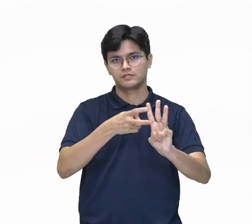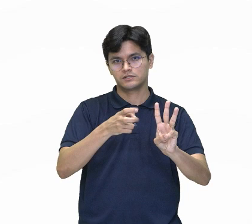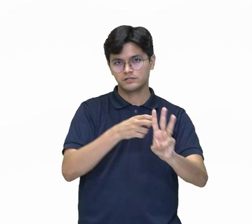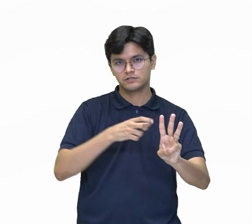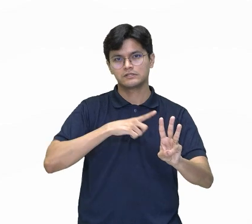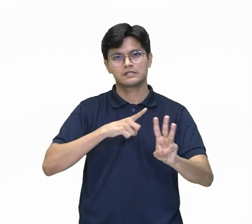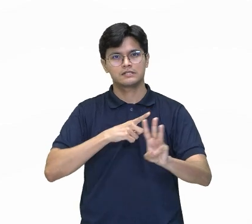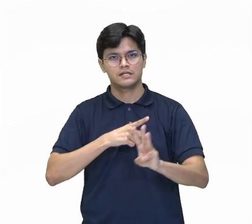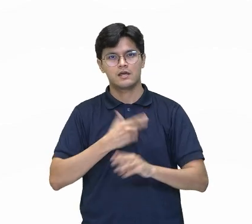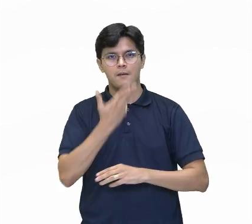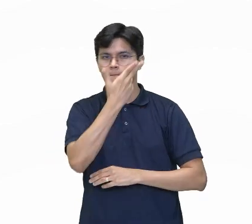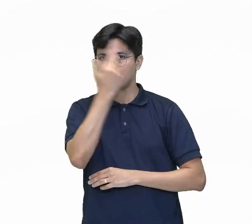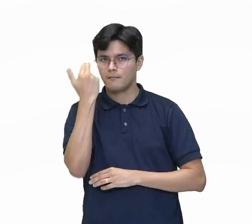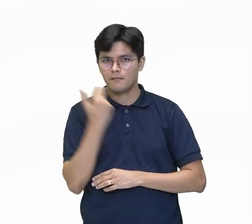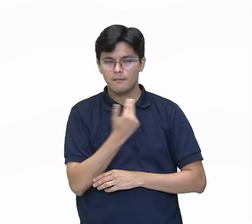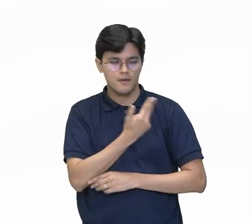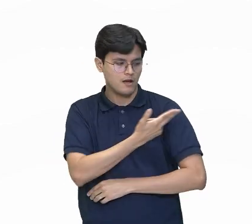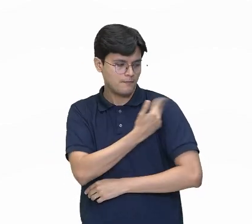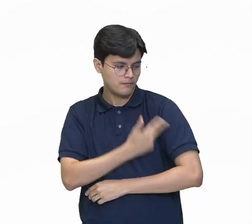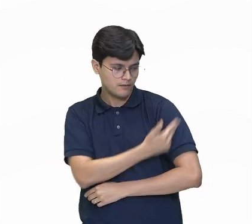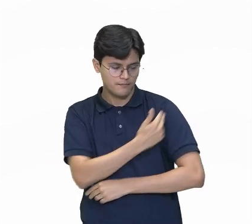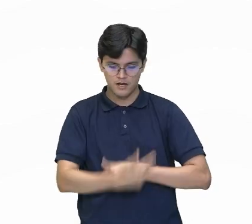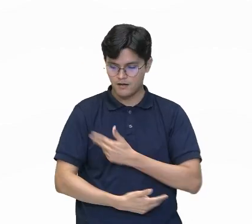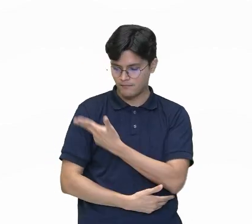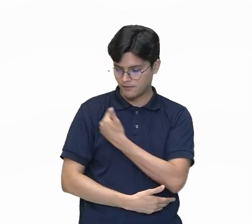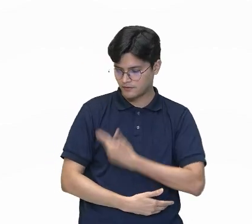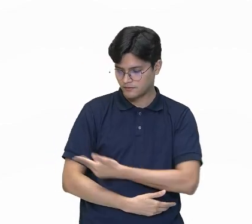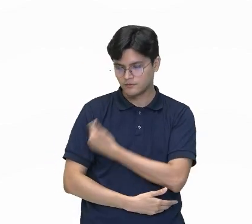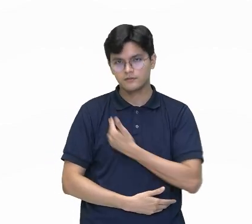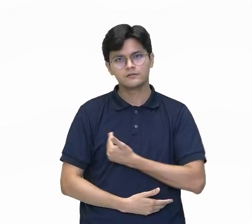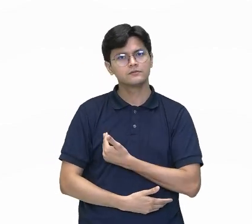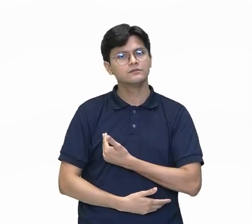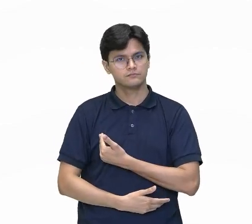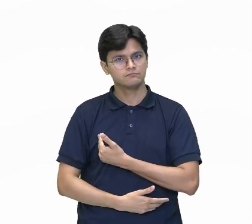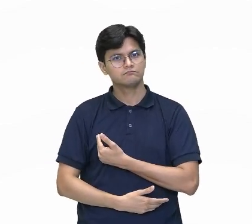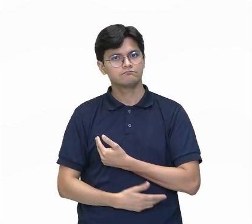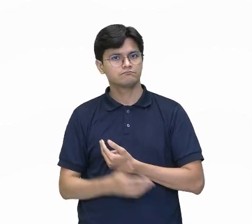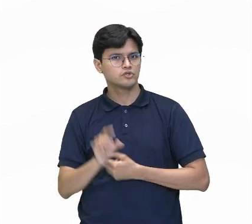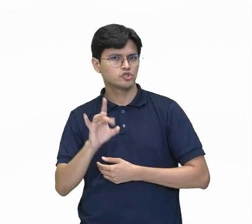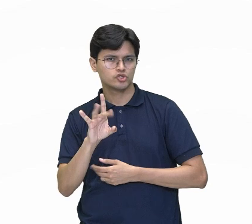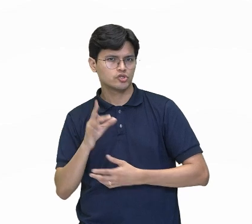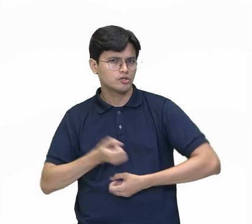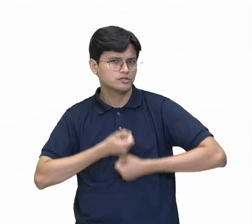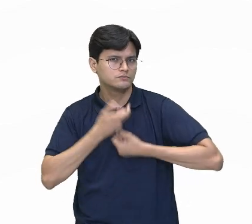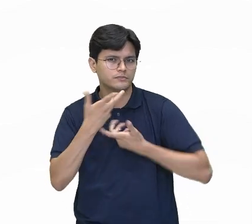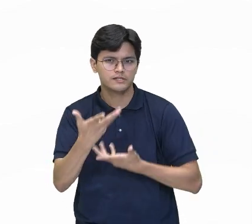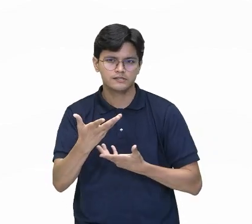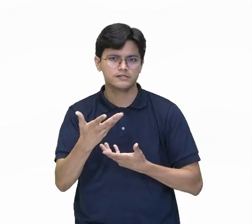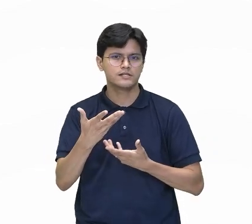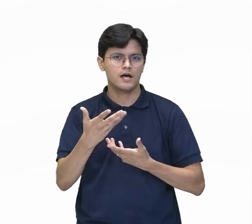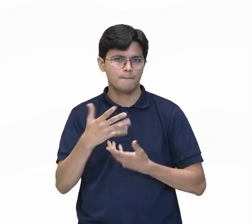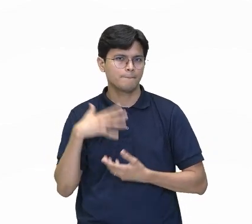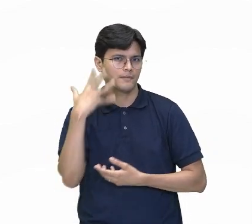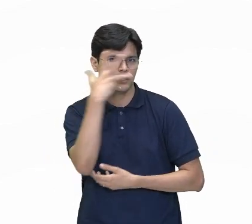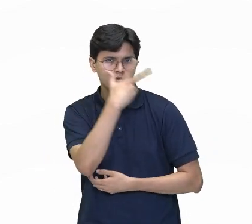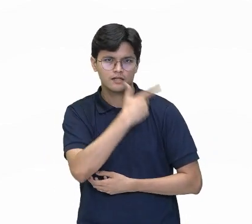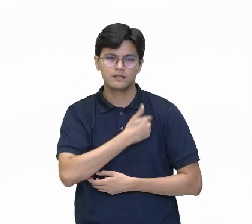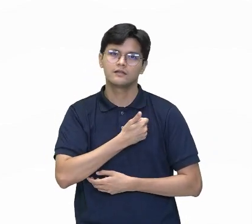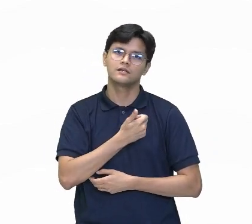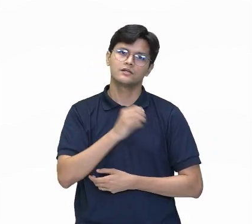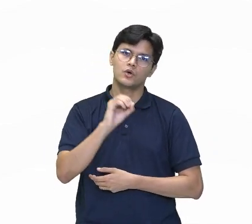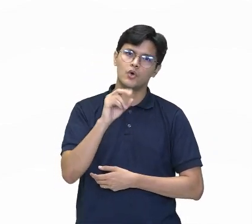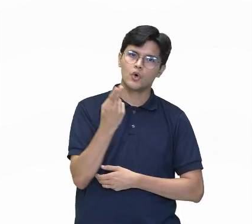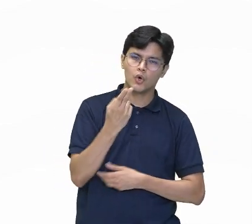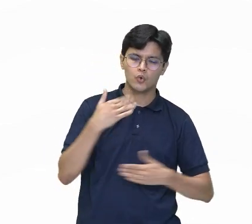muitas pinturas no corpo. Essa pintura no corpo não é só para expressar uma beleza ou para